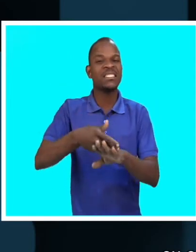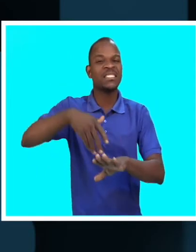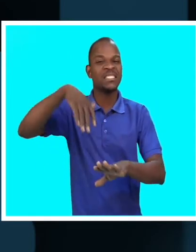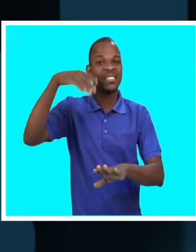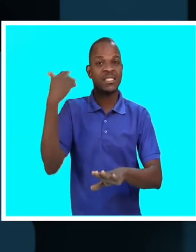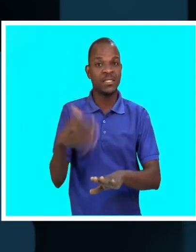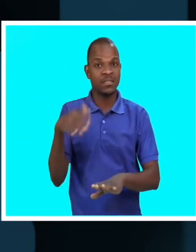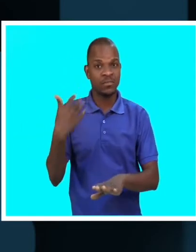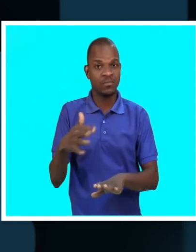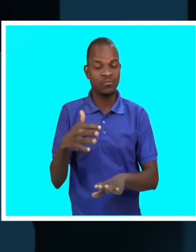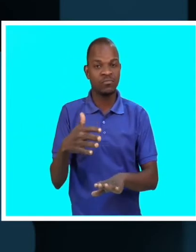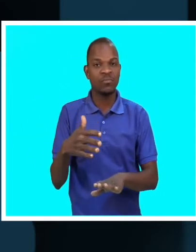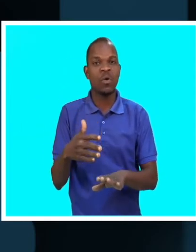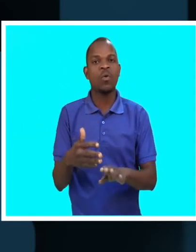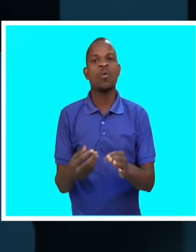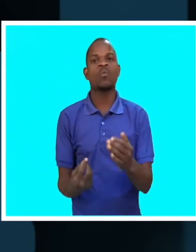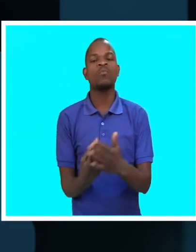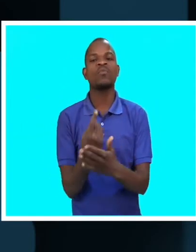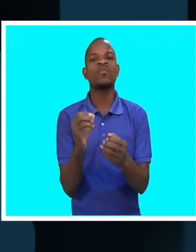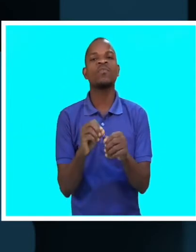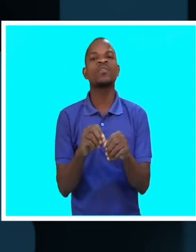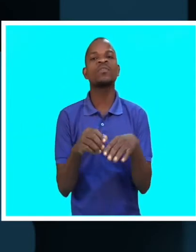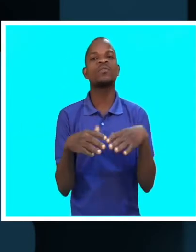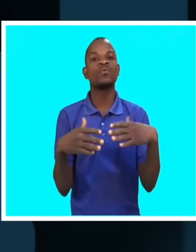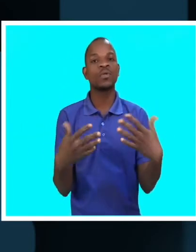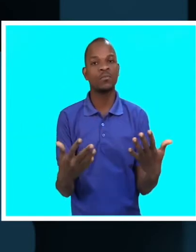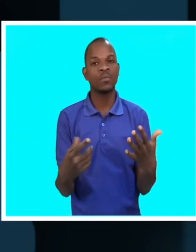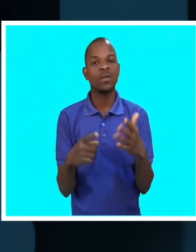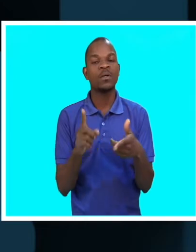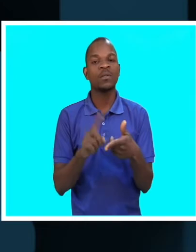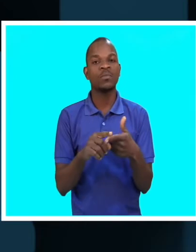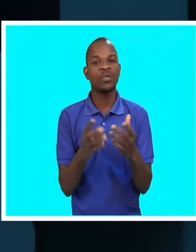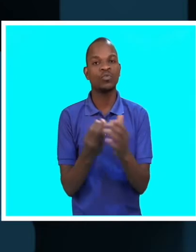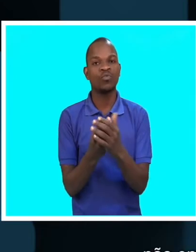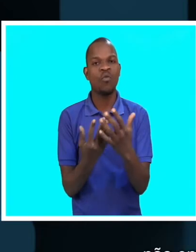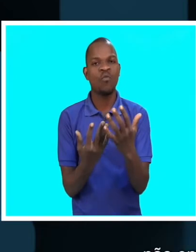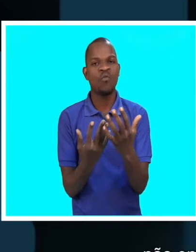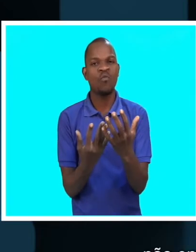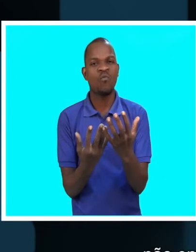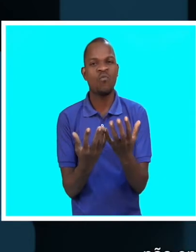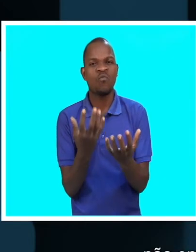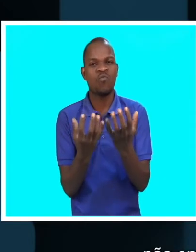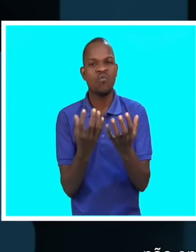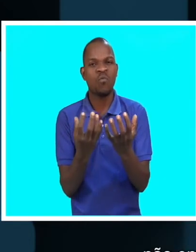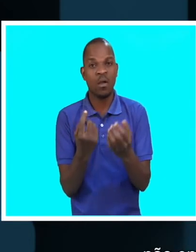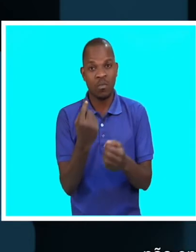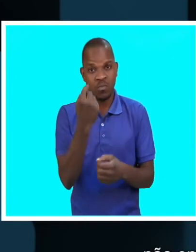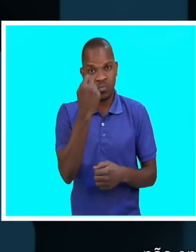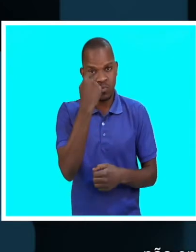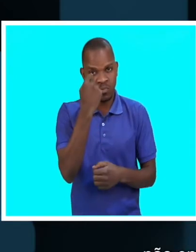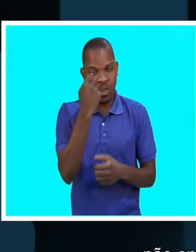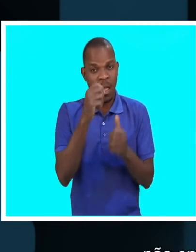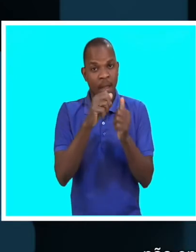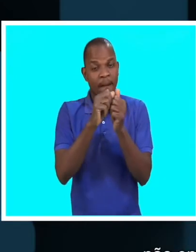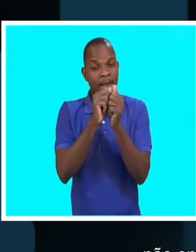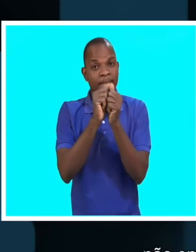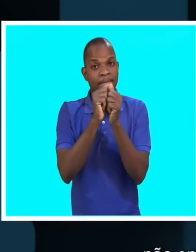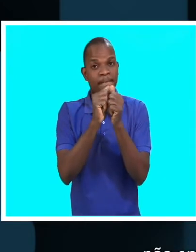quente, aquela chama que não entrou em nenhuma explosão. Ou seja,